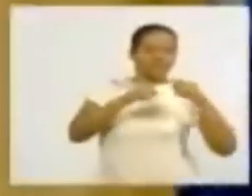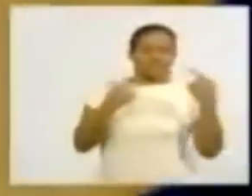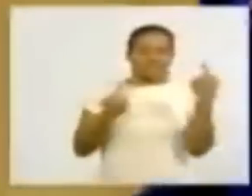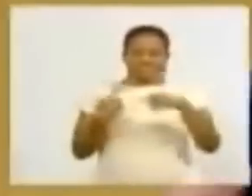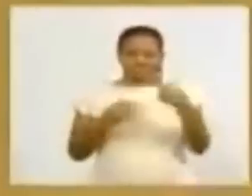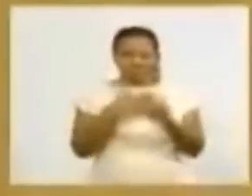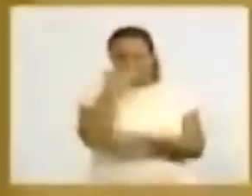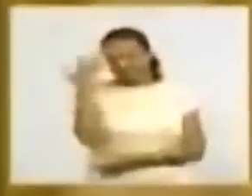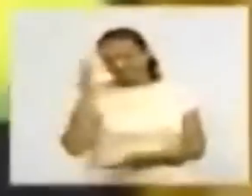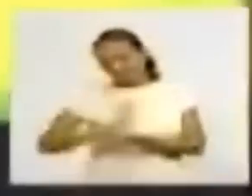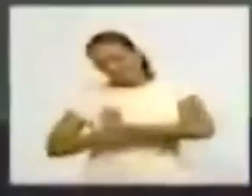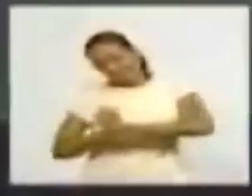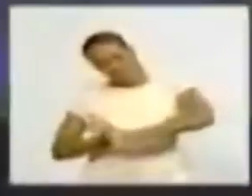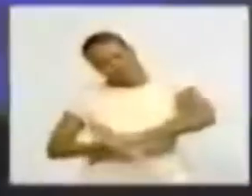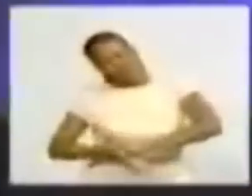amanhã.